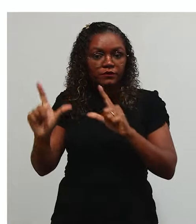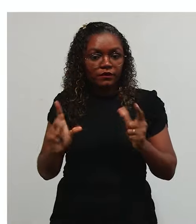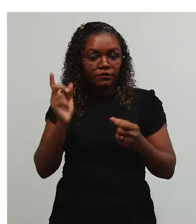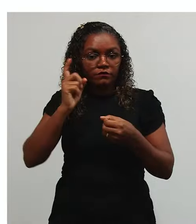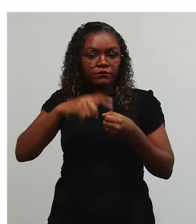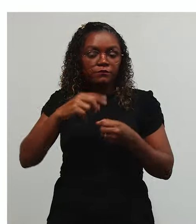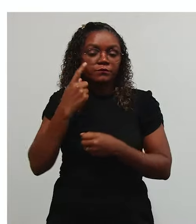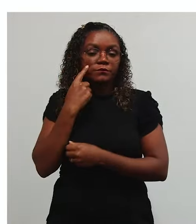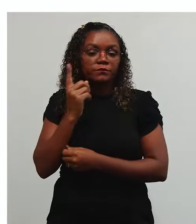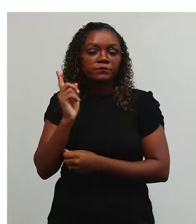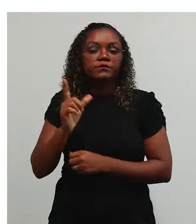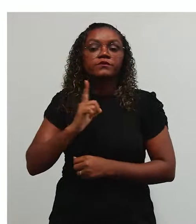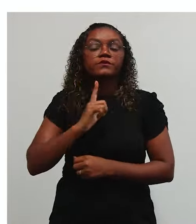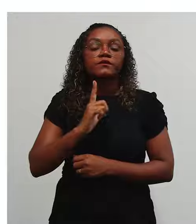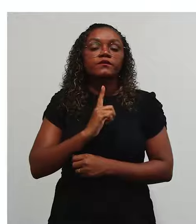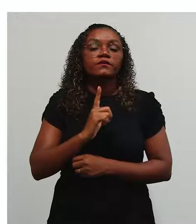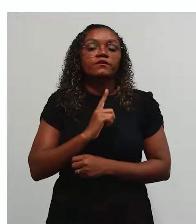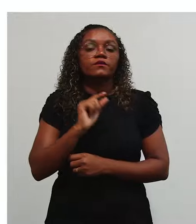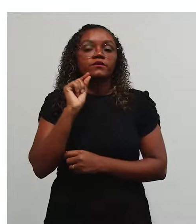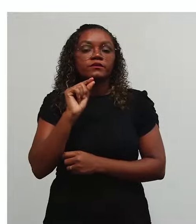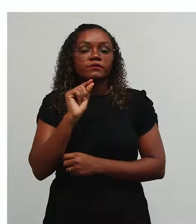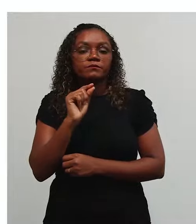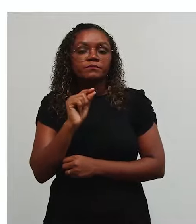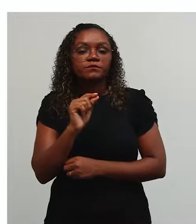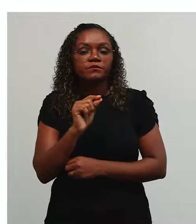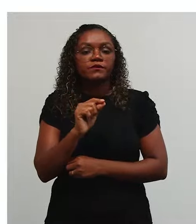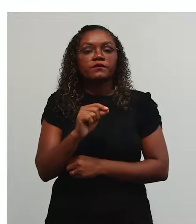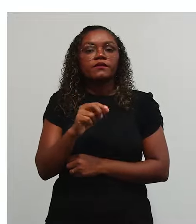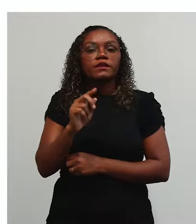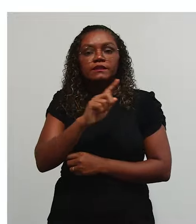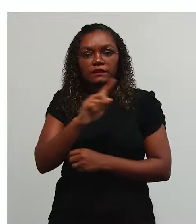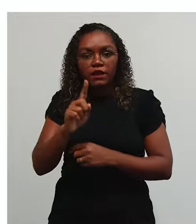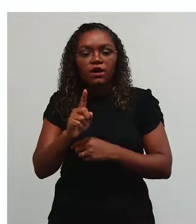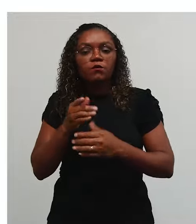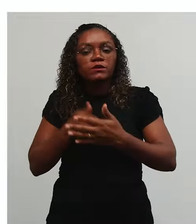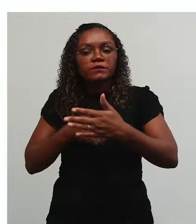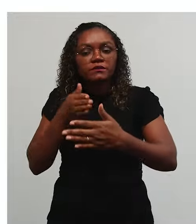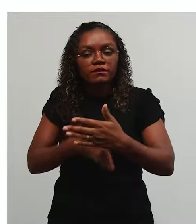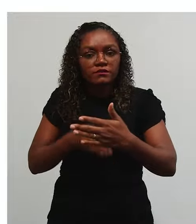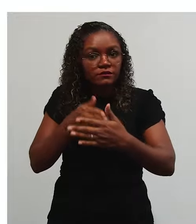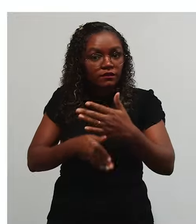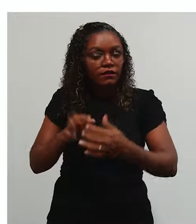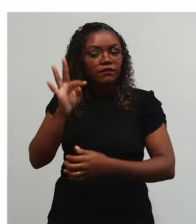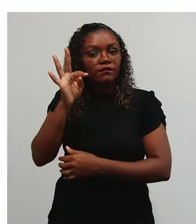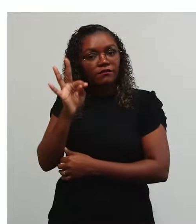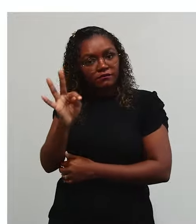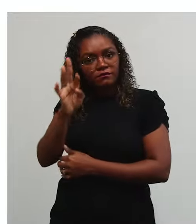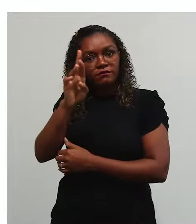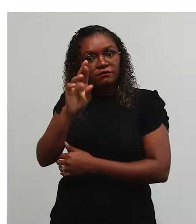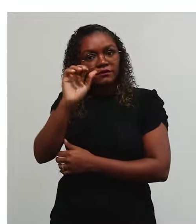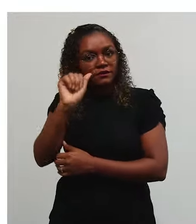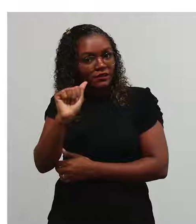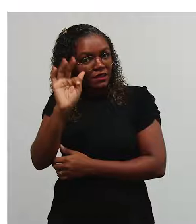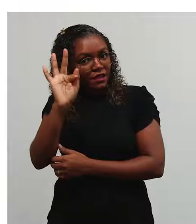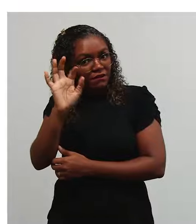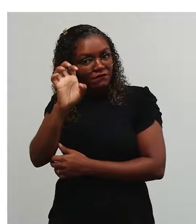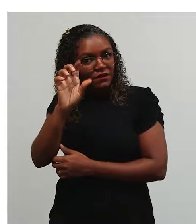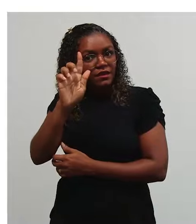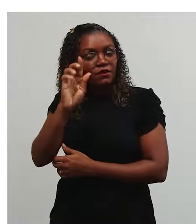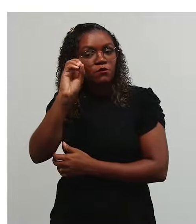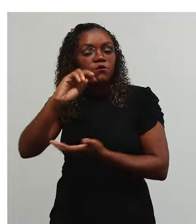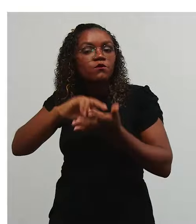gente tem também na cf o princípio da não limitação ao tráfego não é tráfico não tá